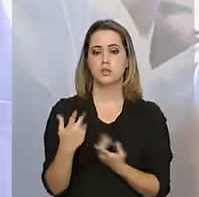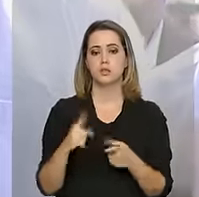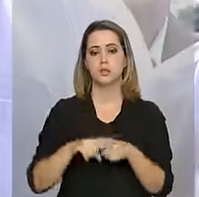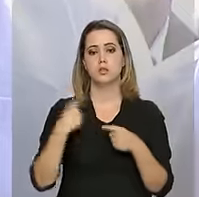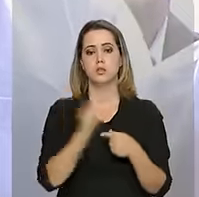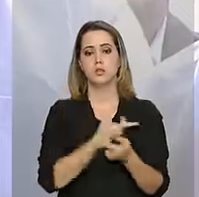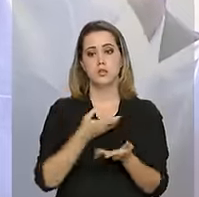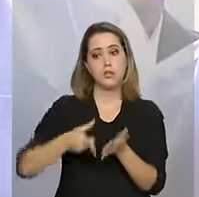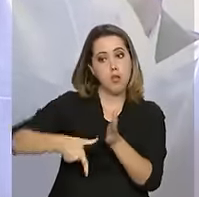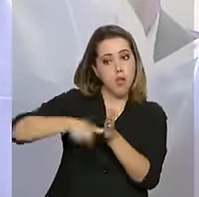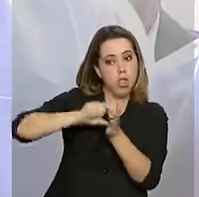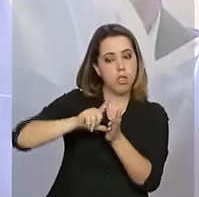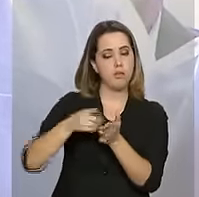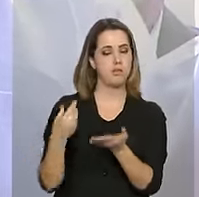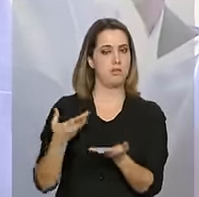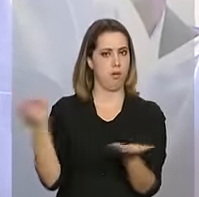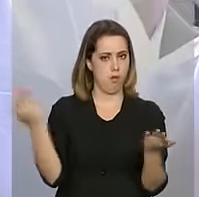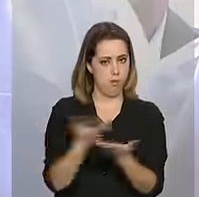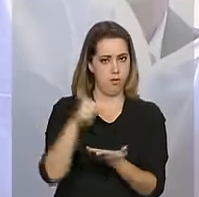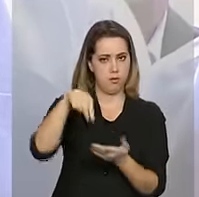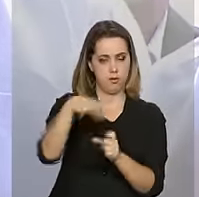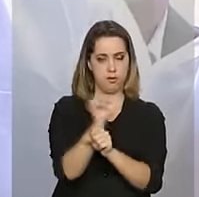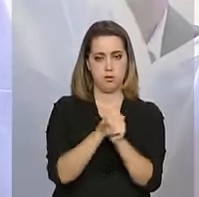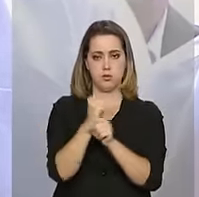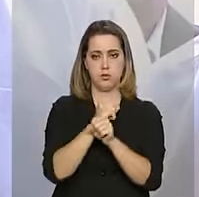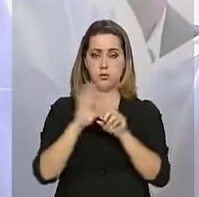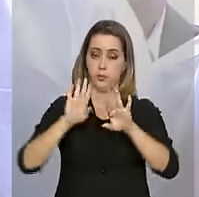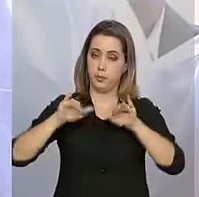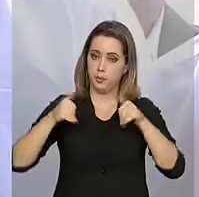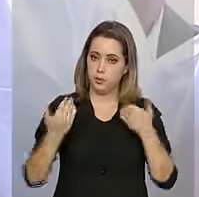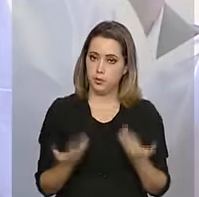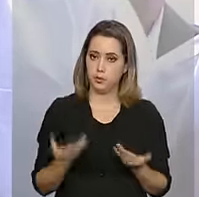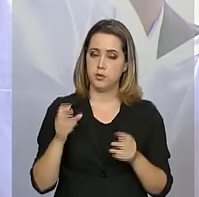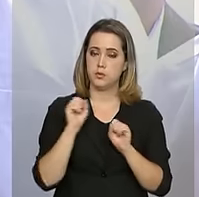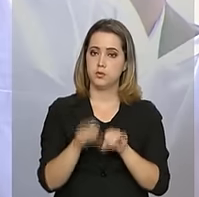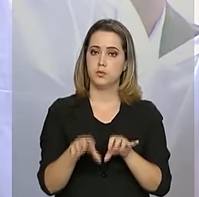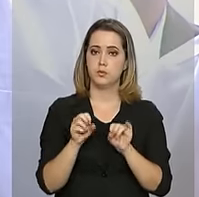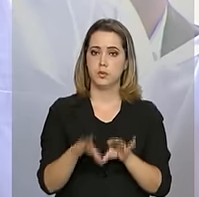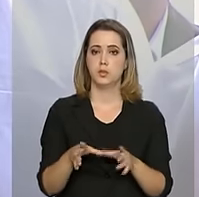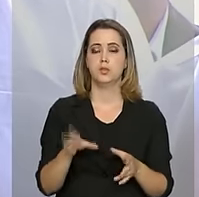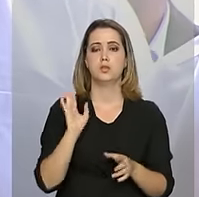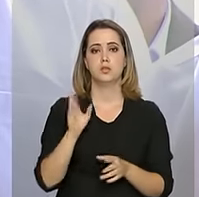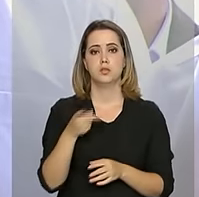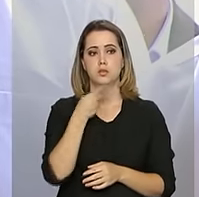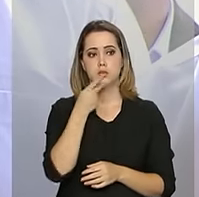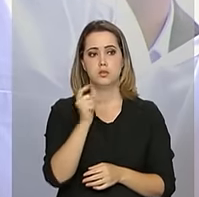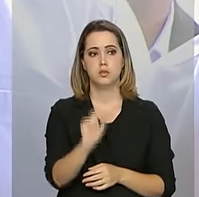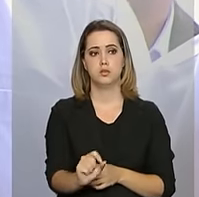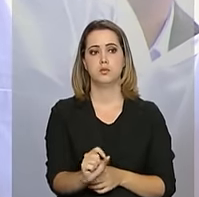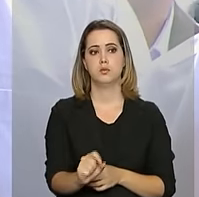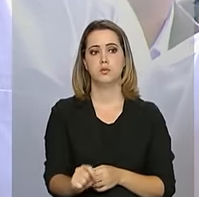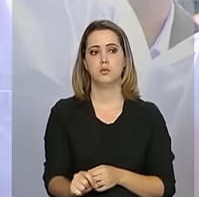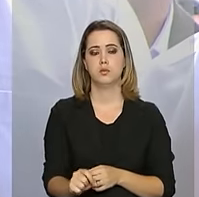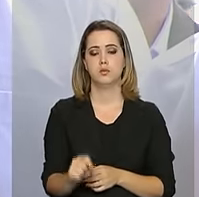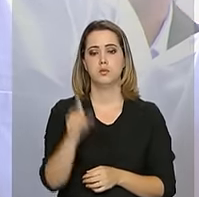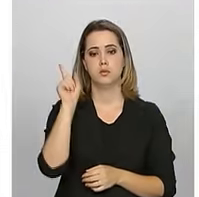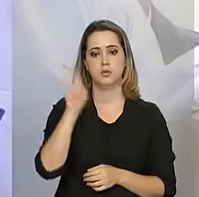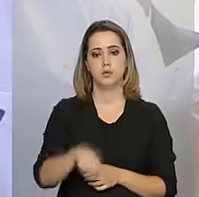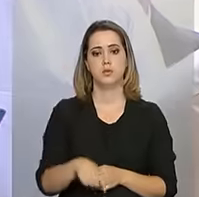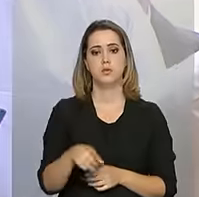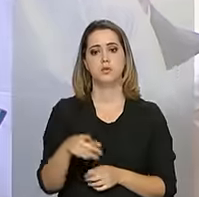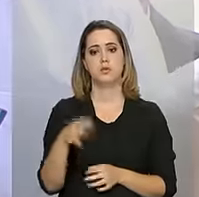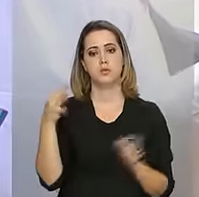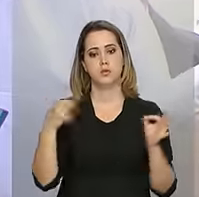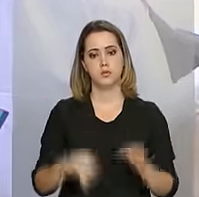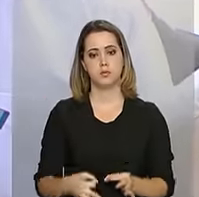vem, nós estamos antecipando para este ano. Portanto, educação, como disseram aqui, volto a repetir, é a solução.